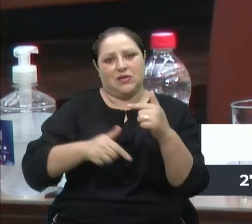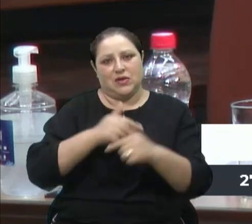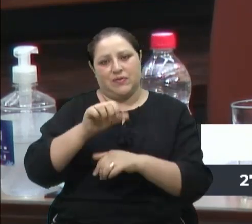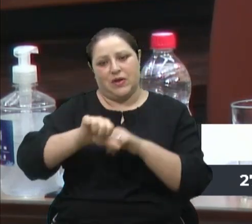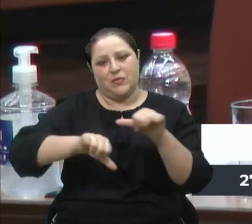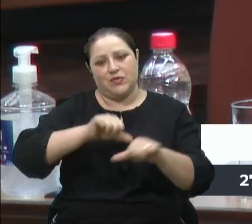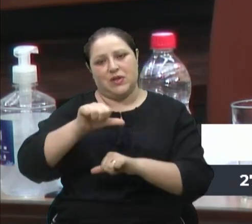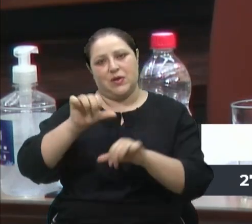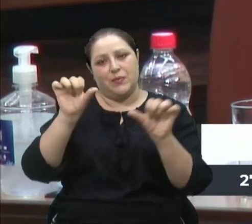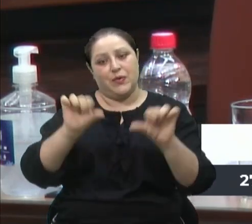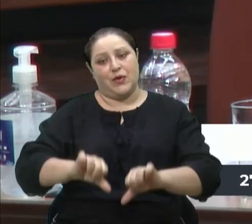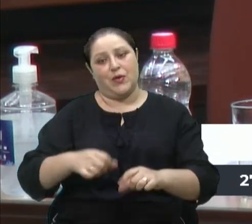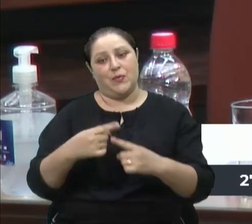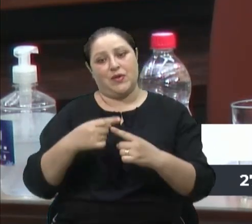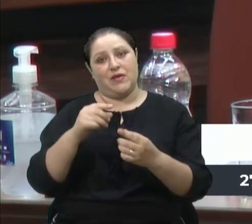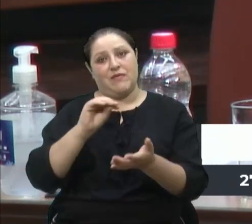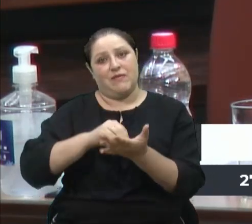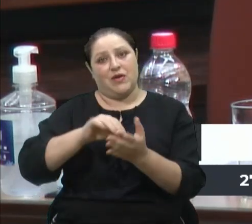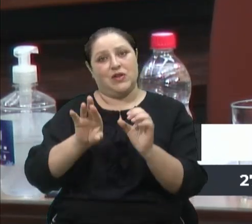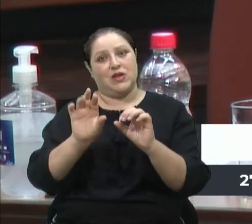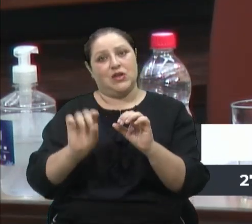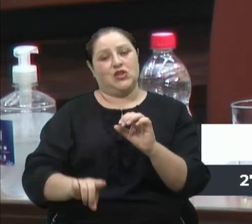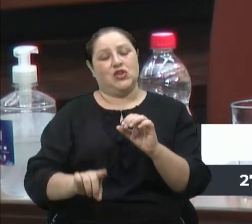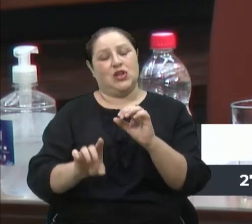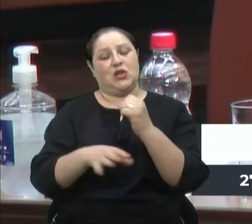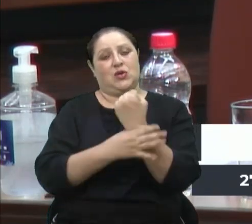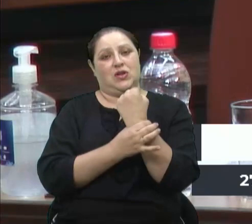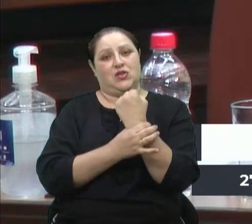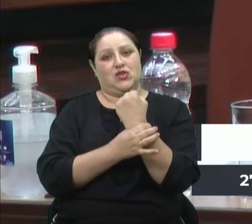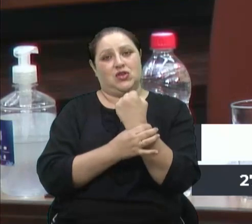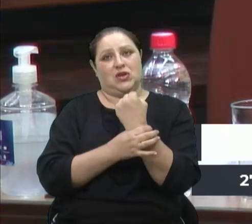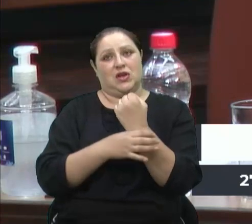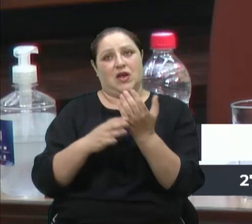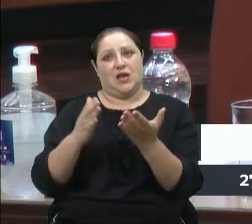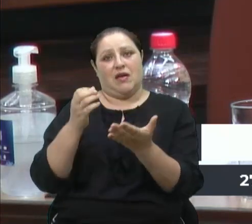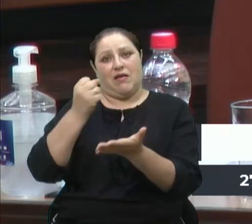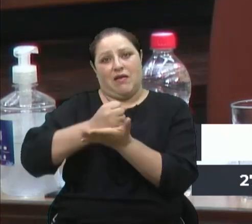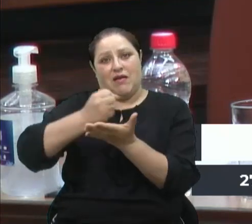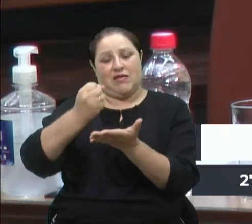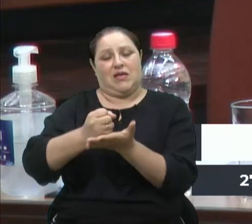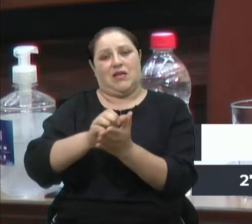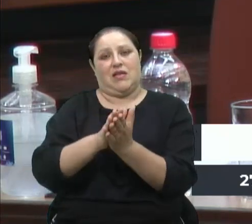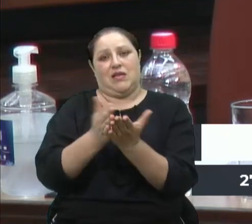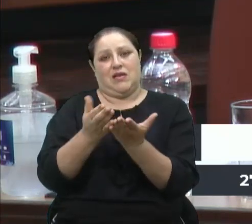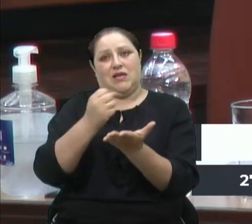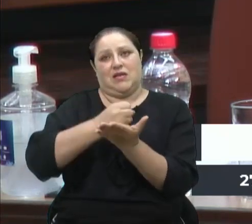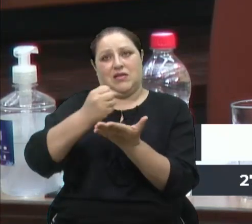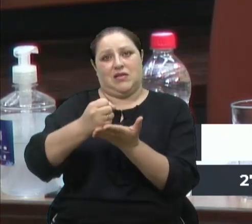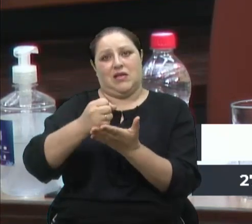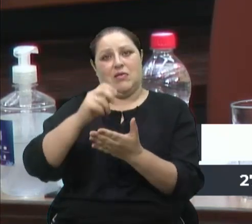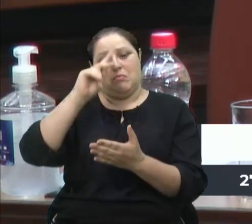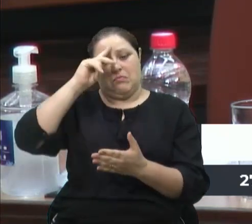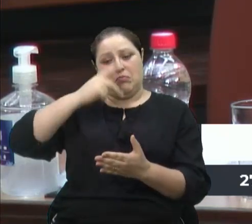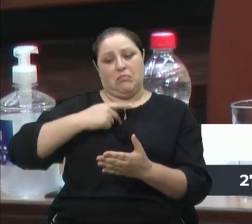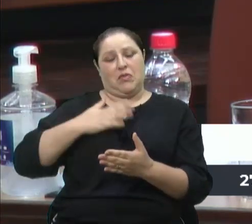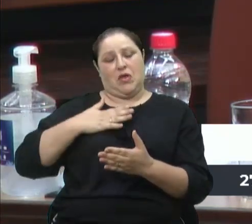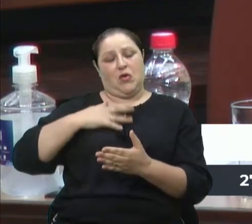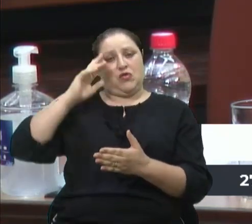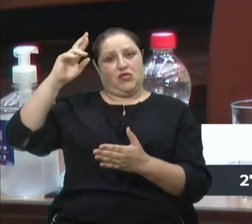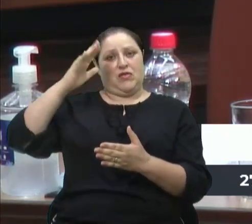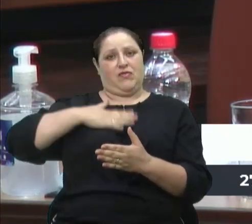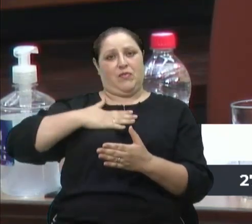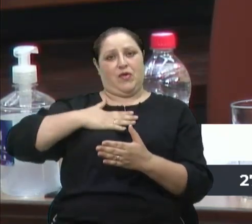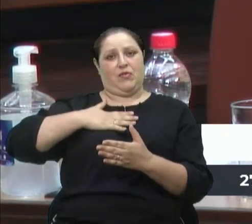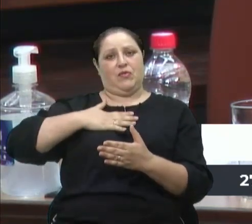não estão mais com seus direitos garantidos numa carteira de trabalho. Hoje a pessoa é patrão e patroa dela mesma. Não existe mais